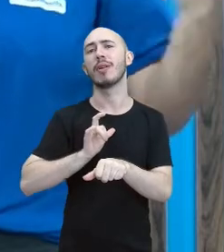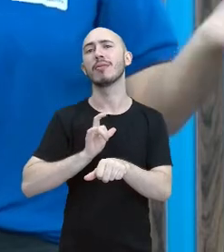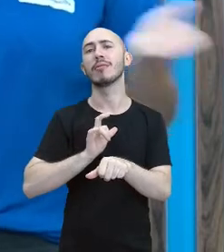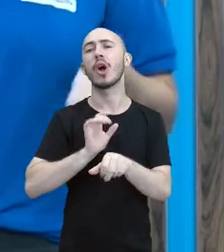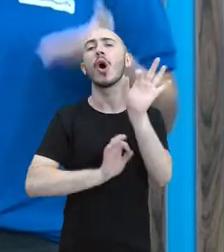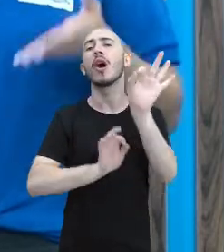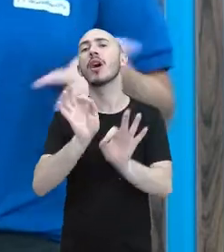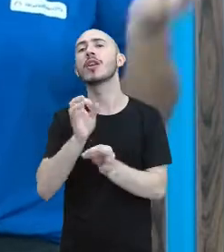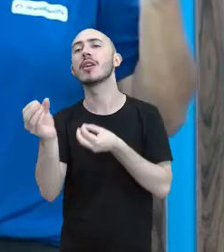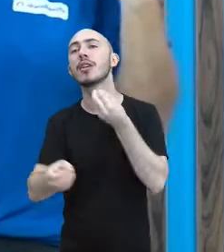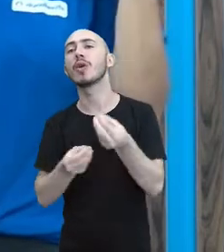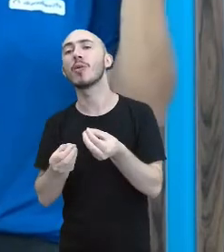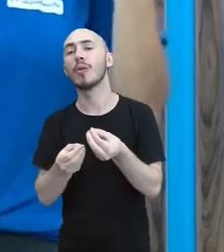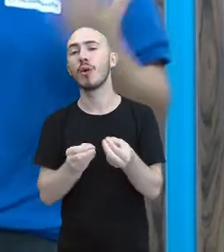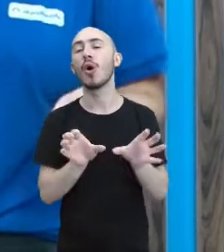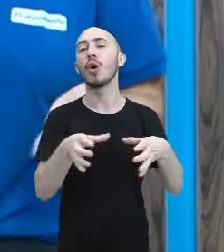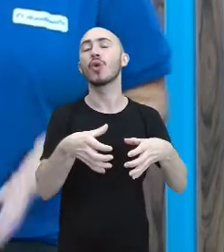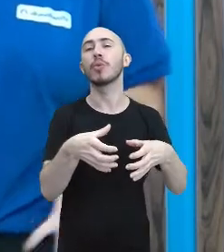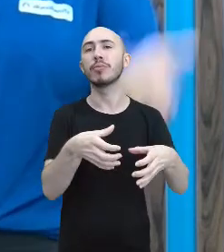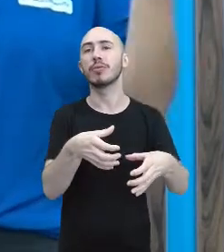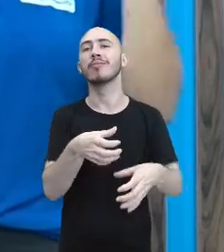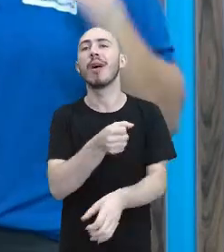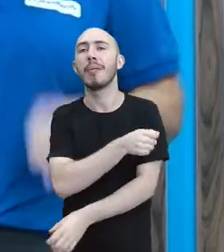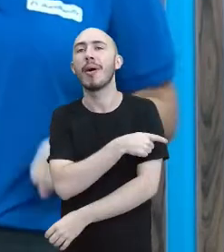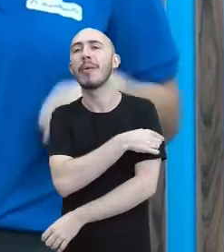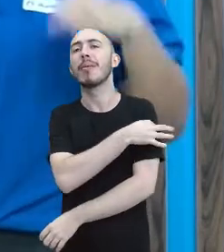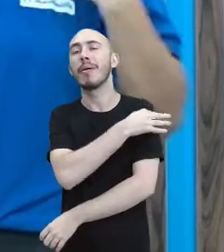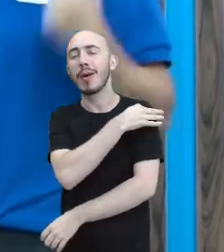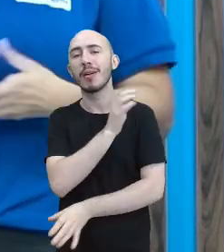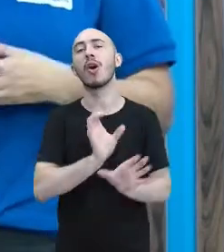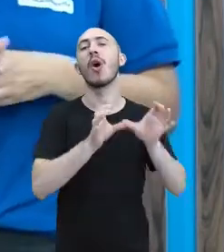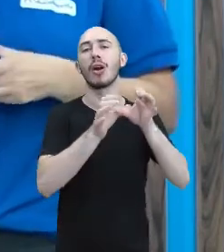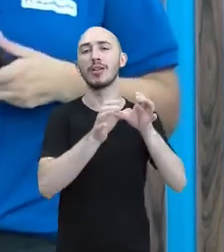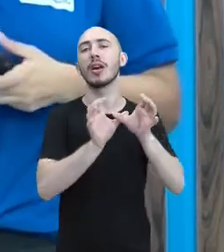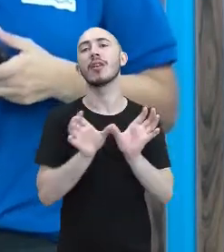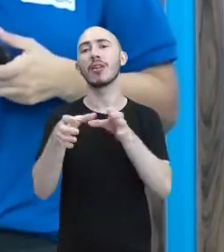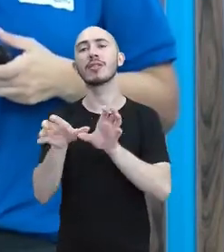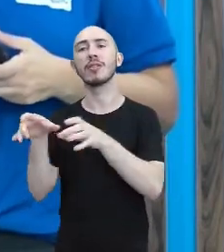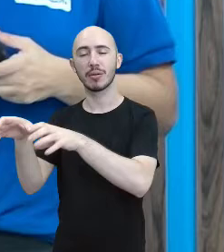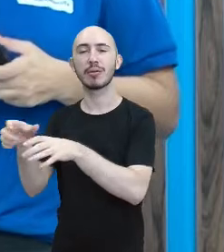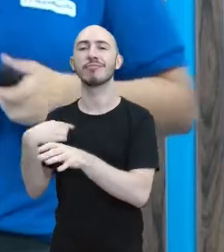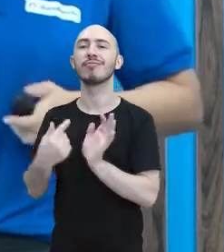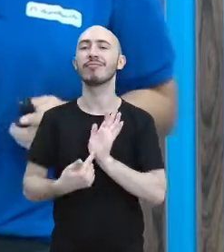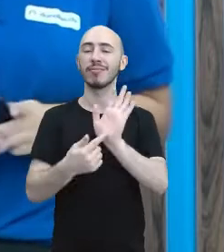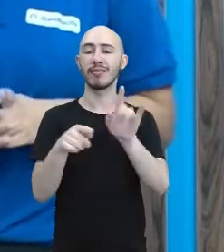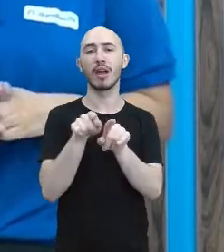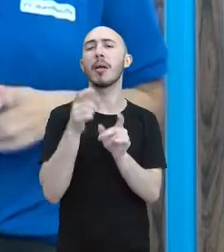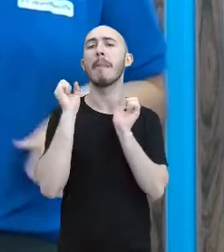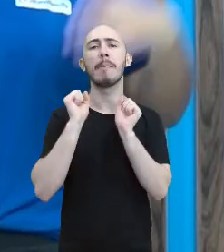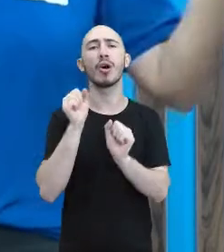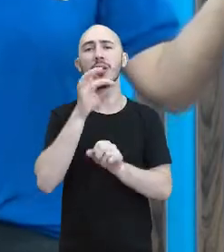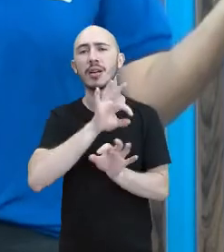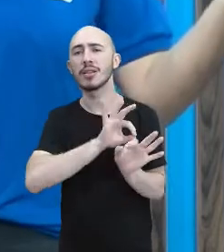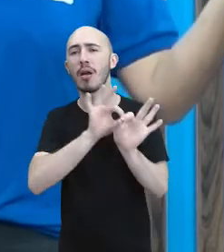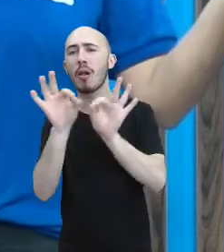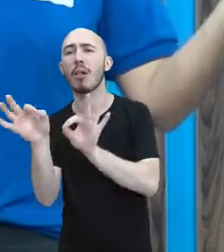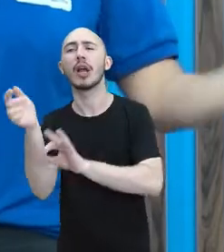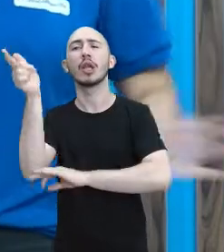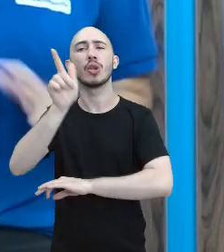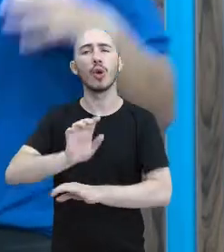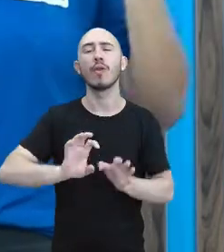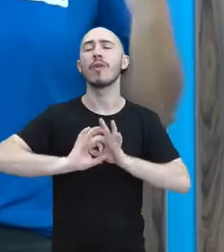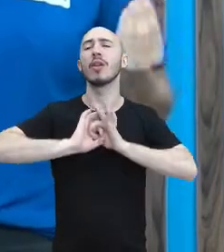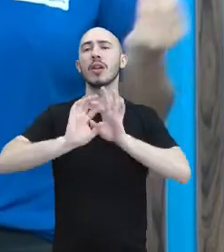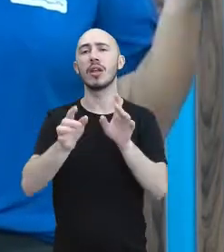em anos. Então vocês podem ver nossas aulas, rever, comentar, tirar as dúvidas. E hoje